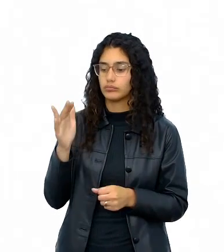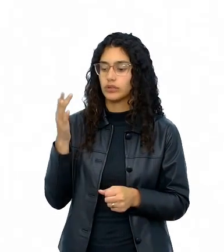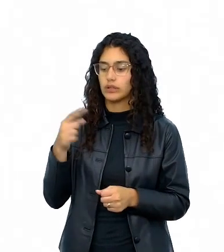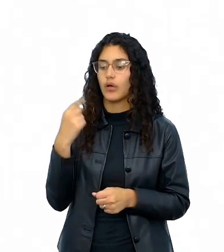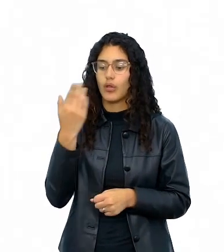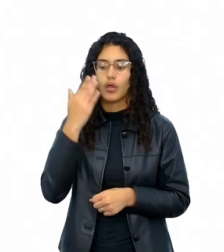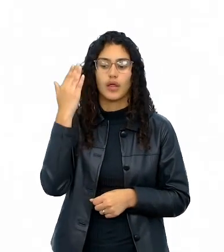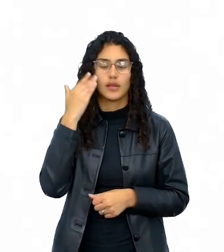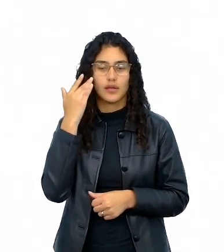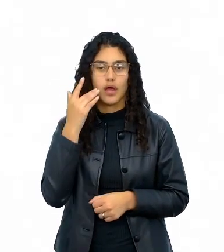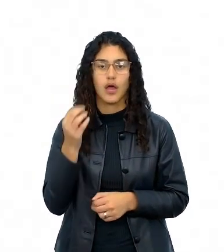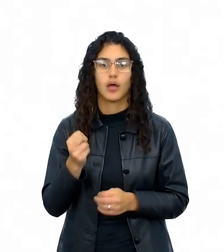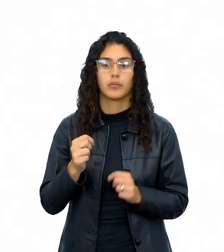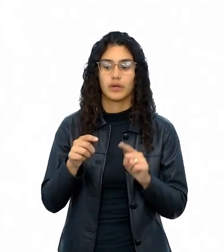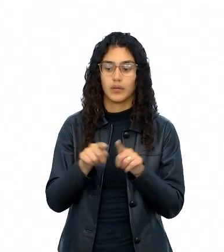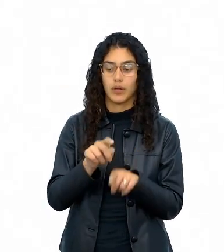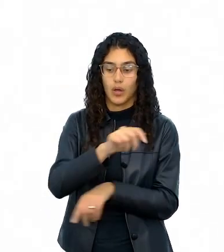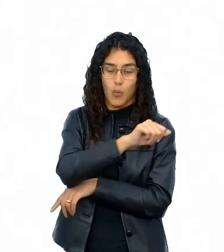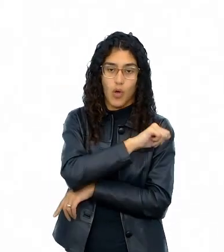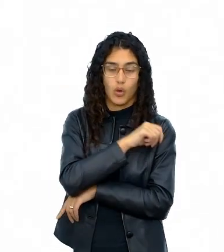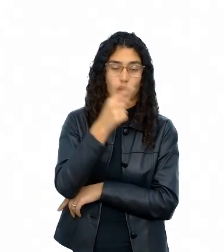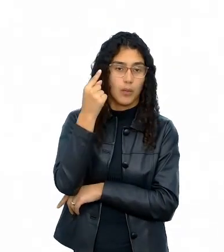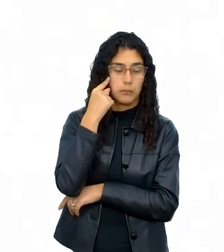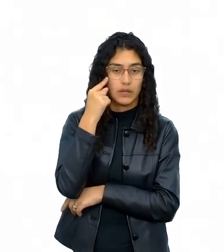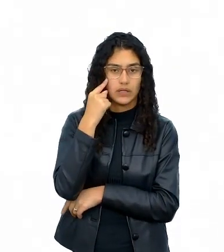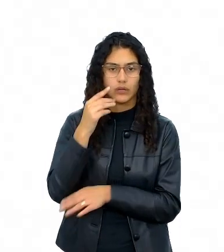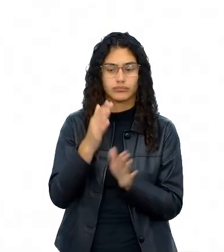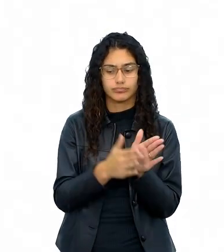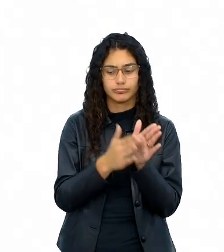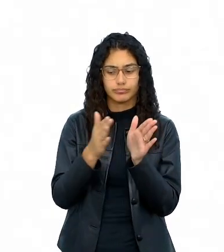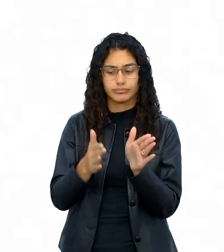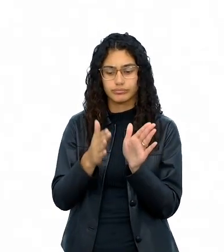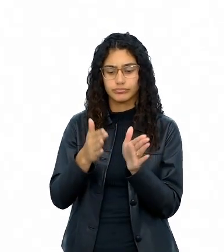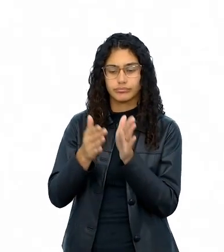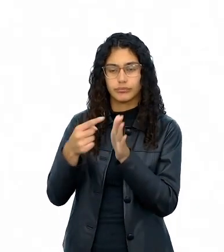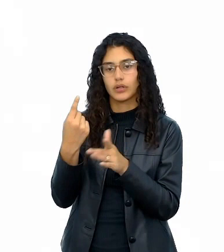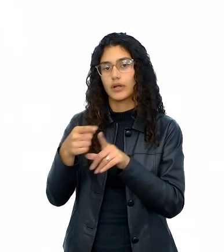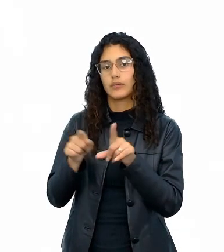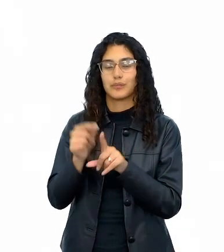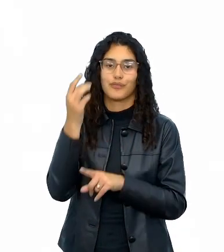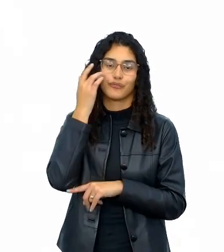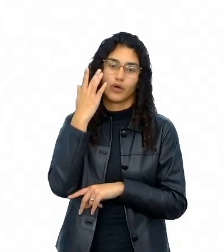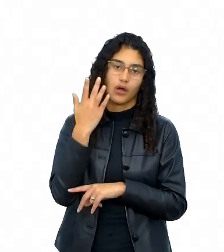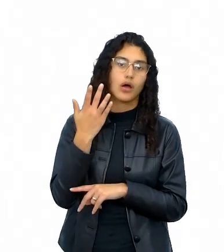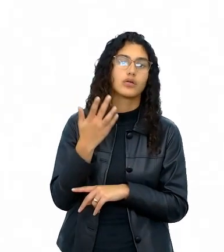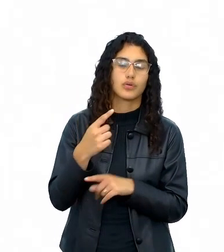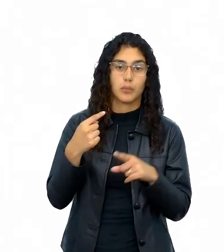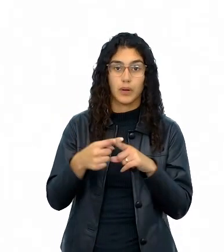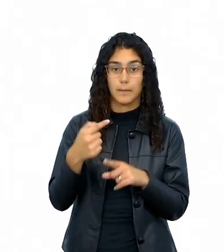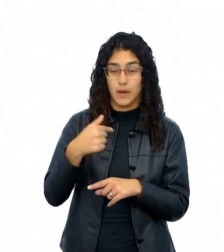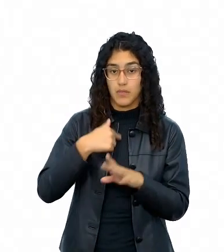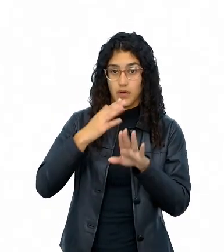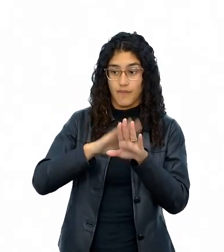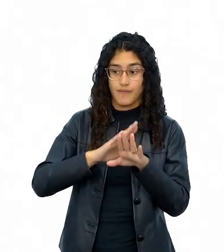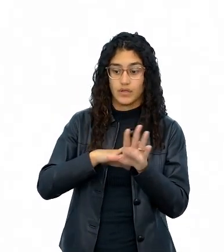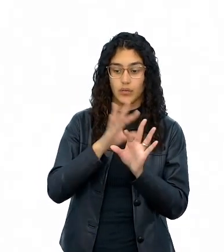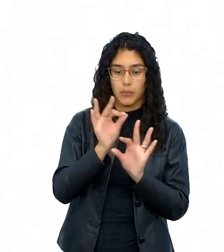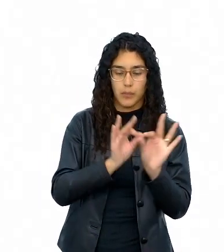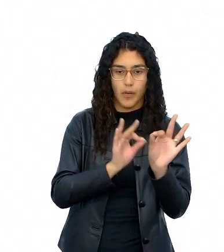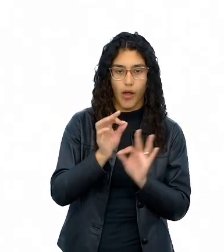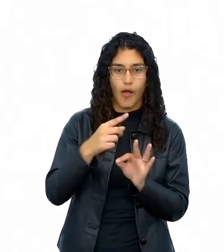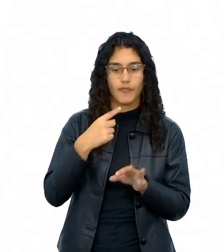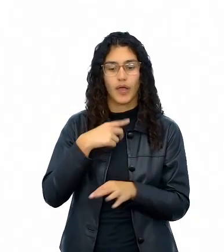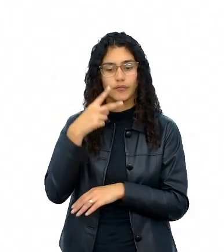gente sabe, né, que para o estudante pensar nesse passo a passo, para a gente também não é fácil, porque para eu montar esse fluxograma, eu